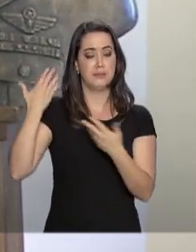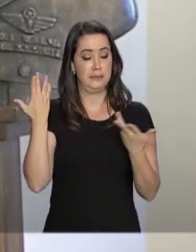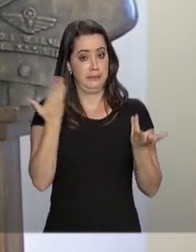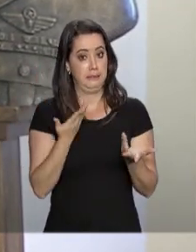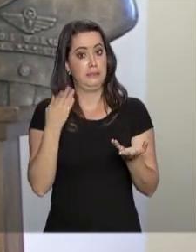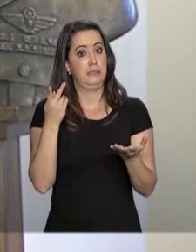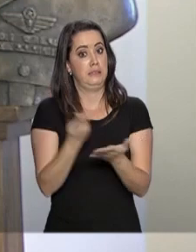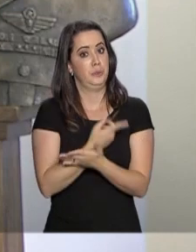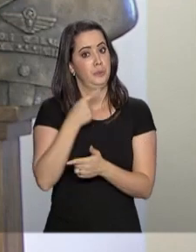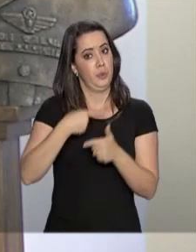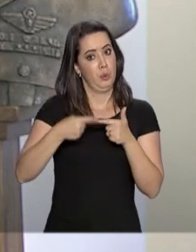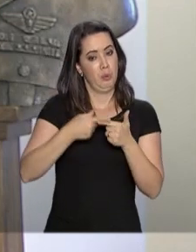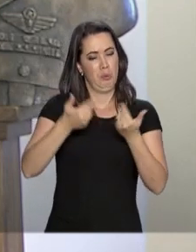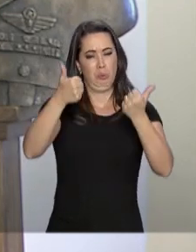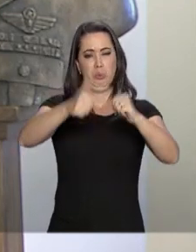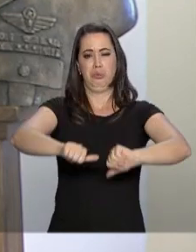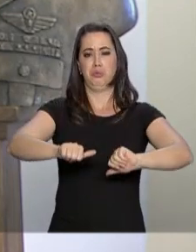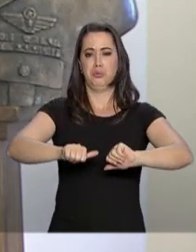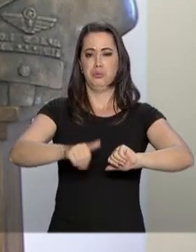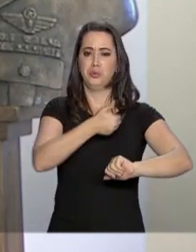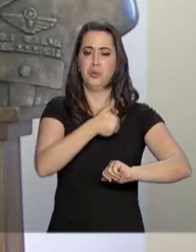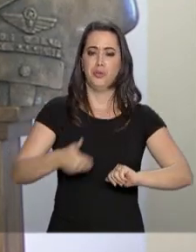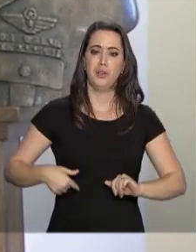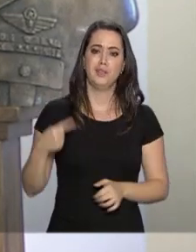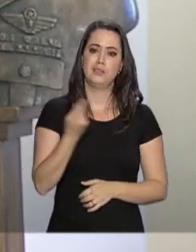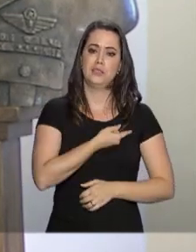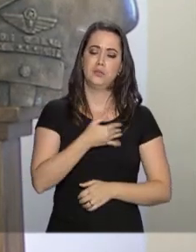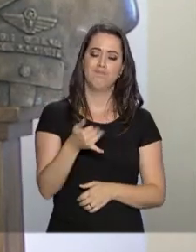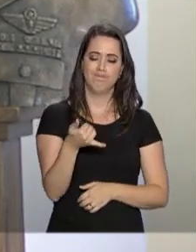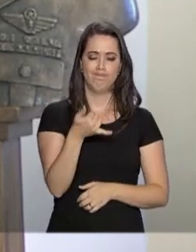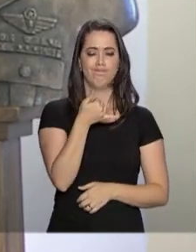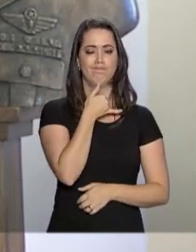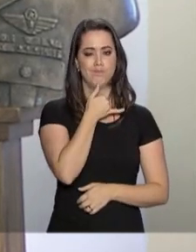à ineficácia do Estado e à nossa triste corrupção.